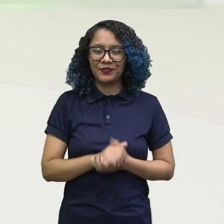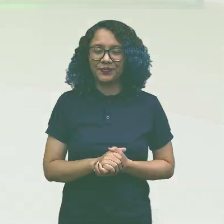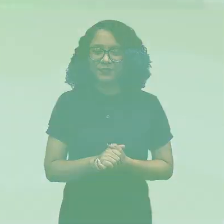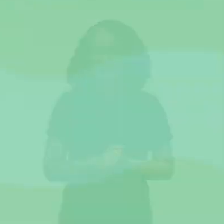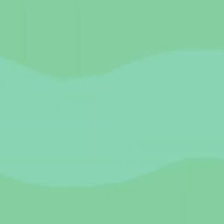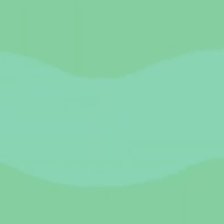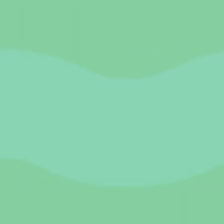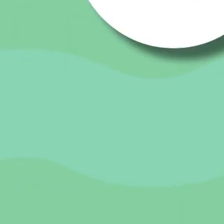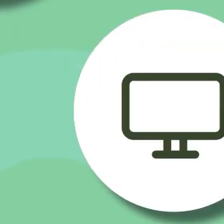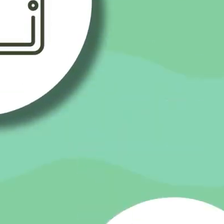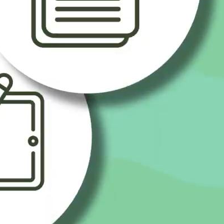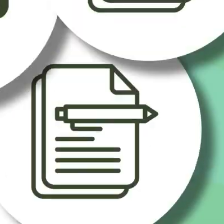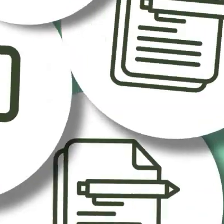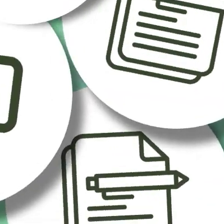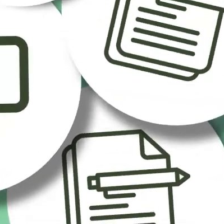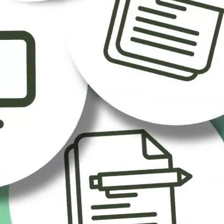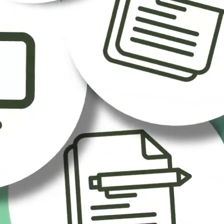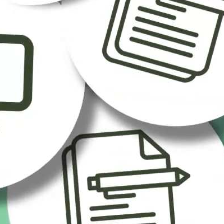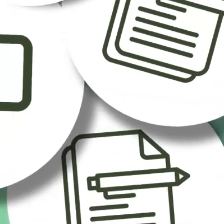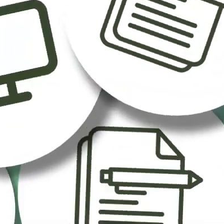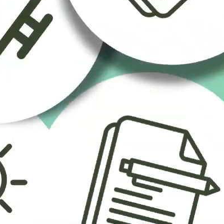aula.